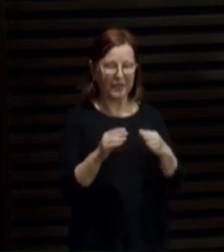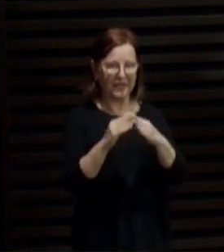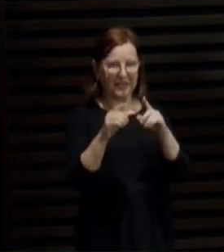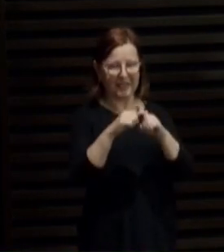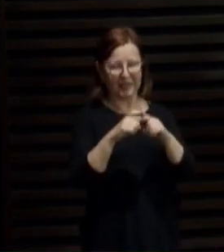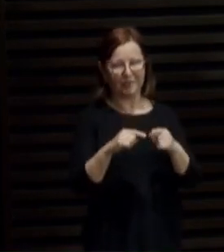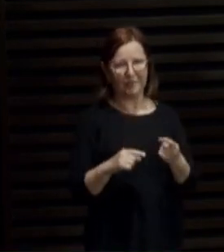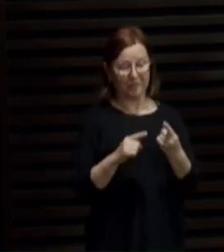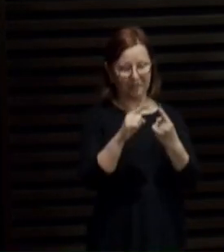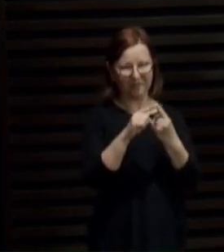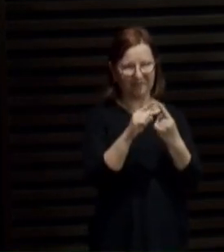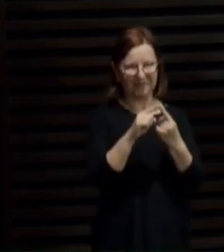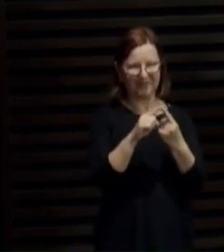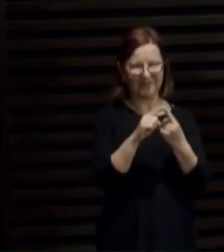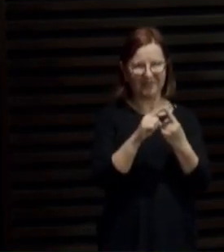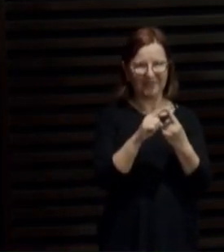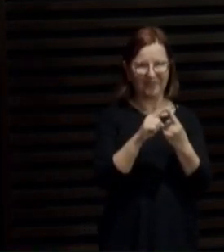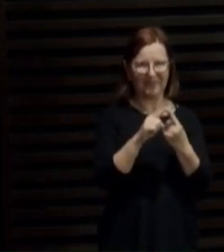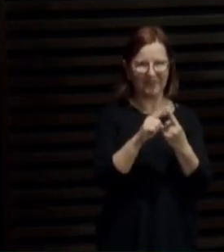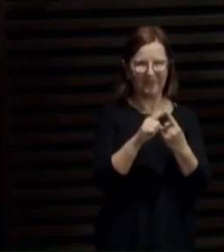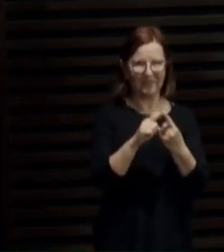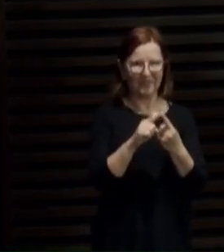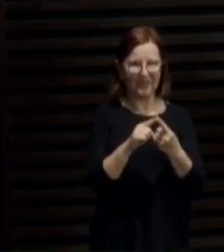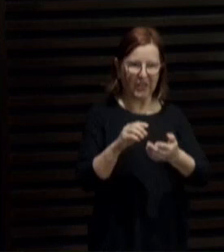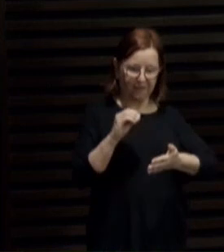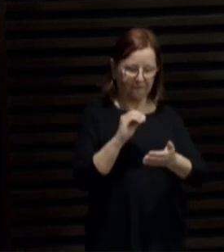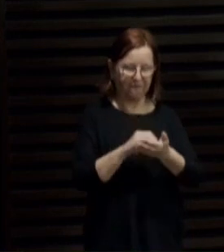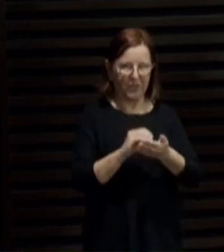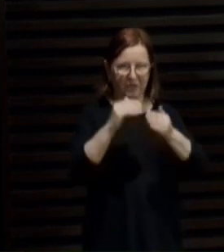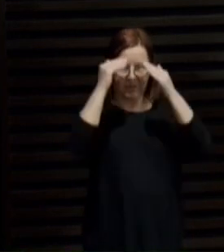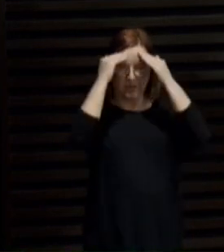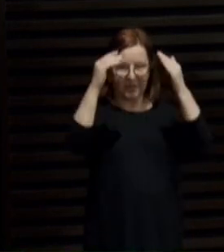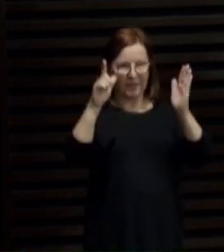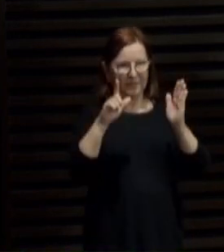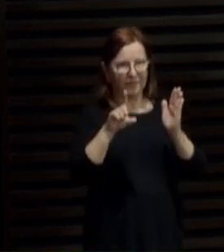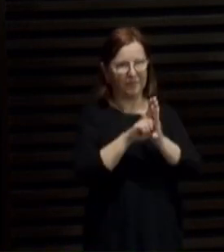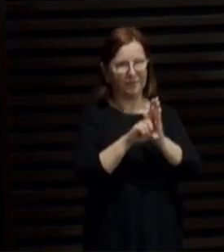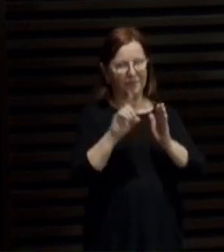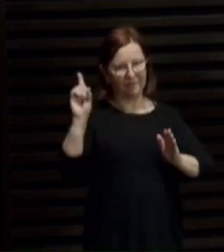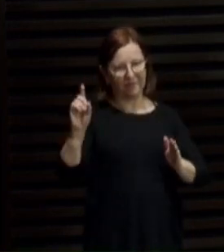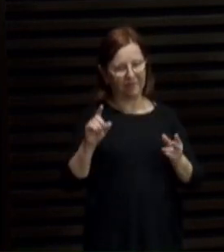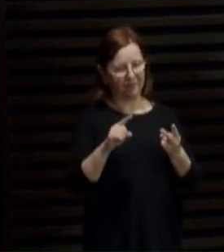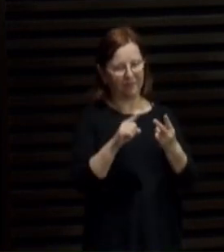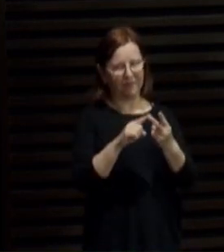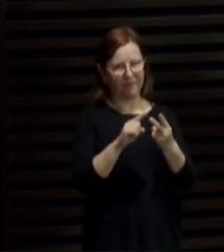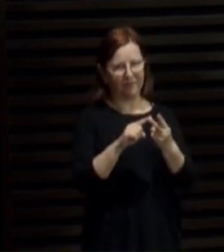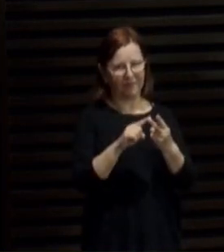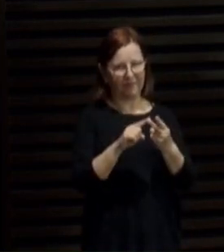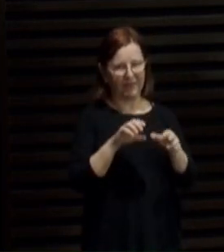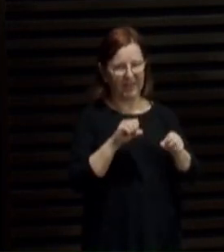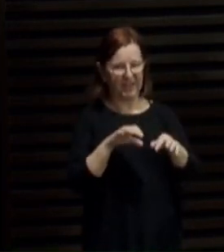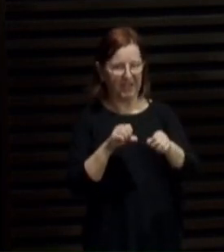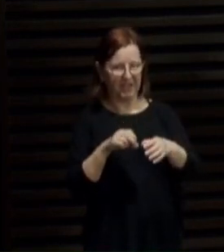O primeiro aspecto é o descumprimento da lei de Deus. O segundo, as heresias e os erros